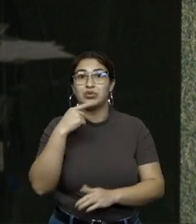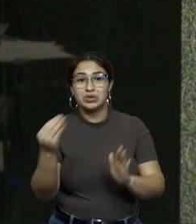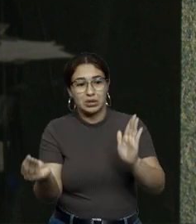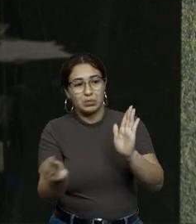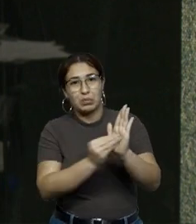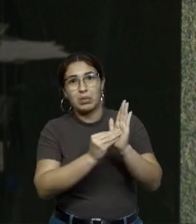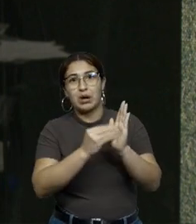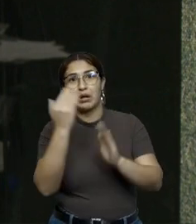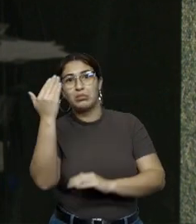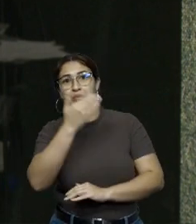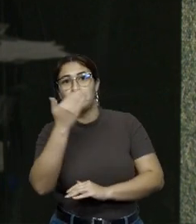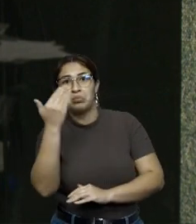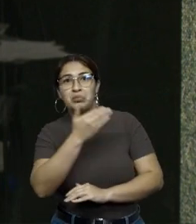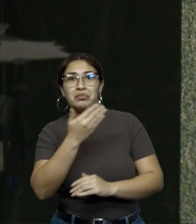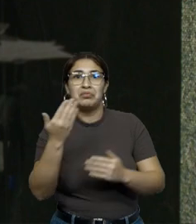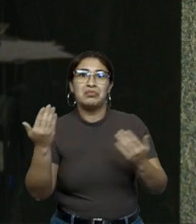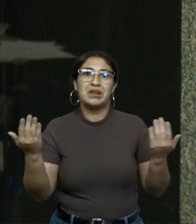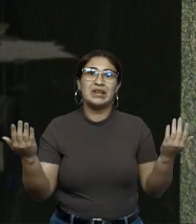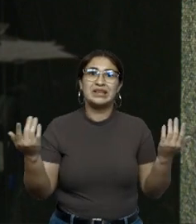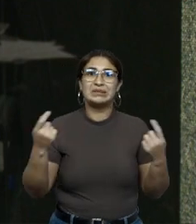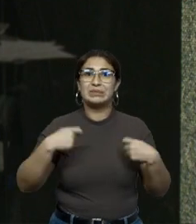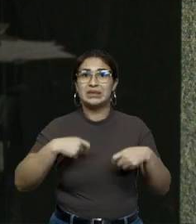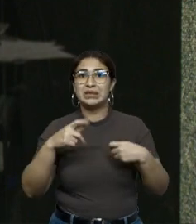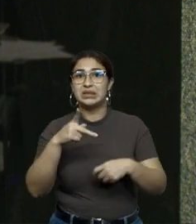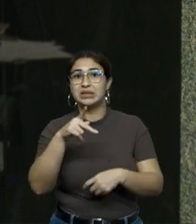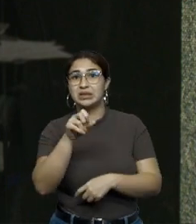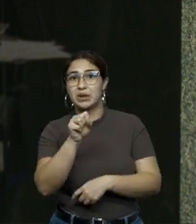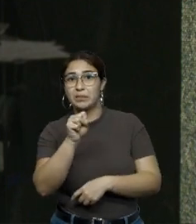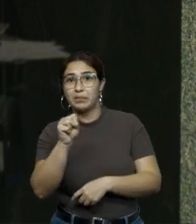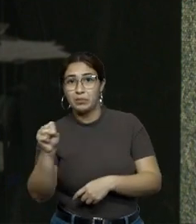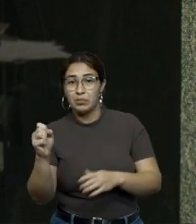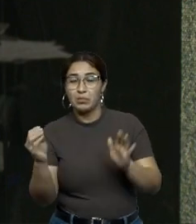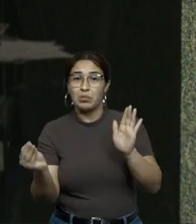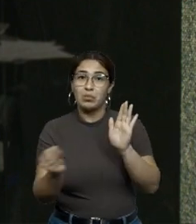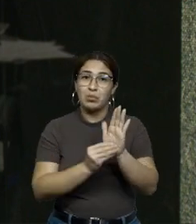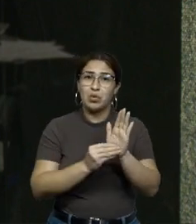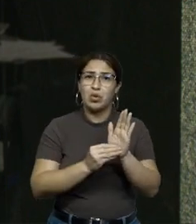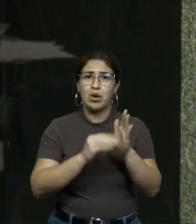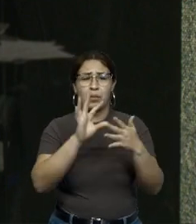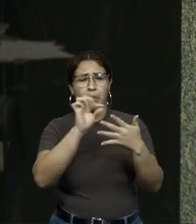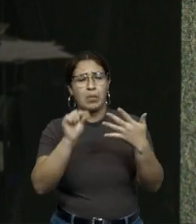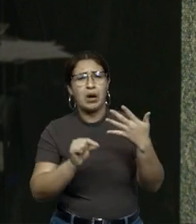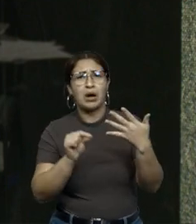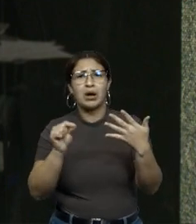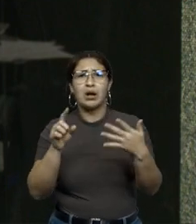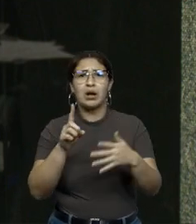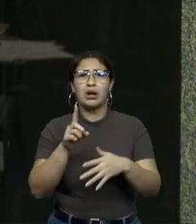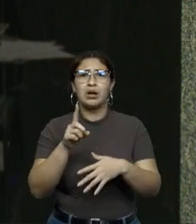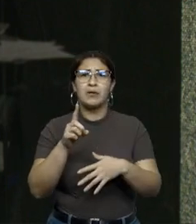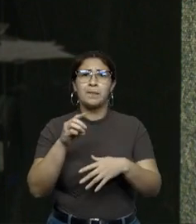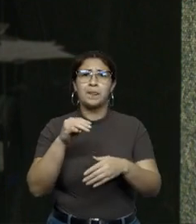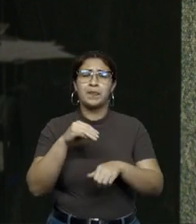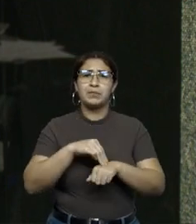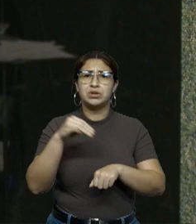não viu as vezes que tinha que colocar após gravação e quais eram os critérios é doutorada mestrado mas o estado não